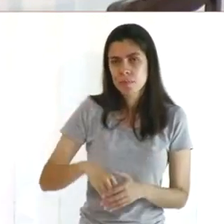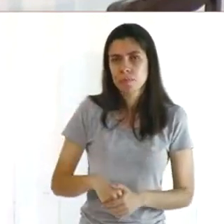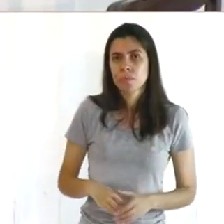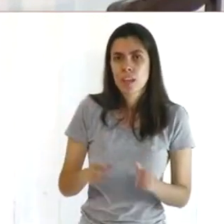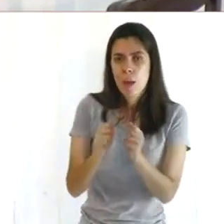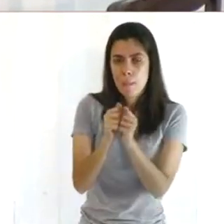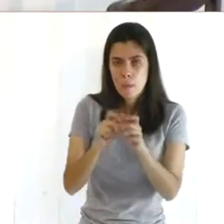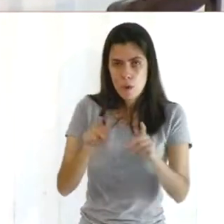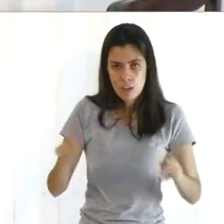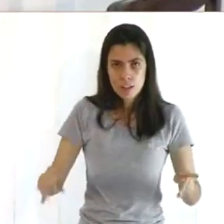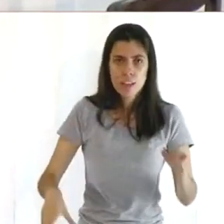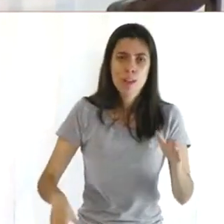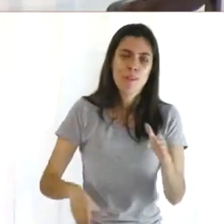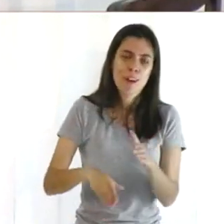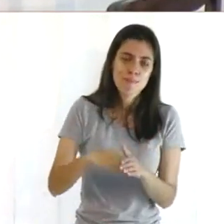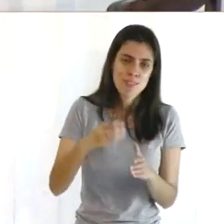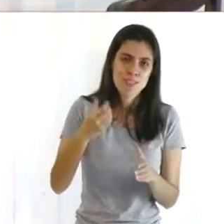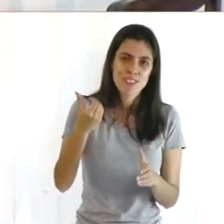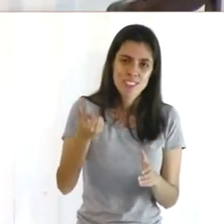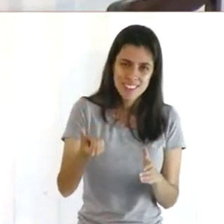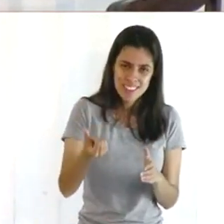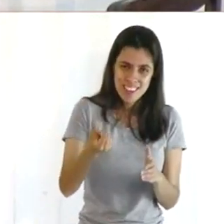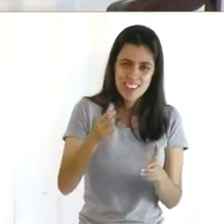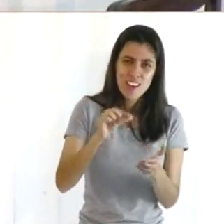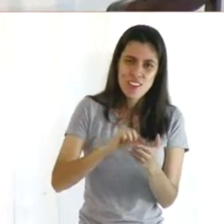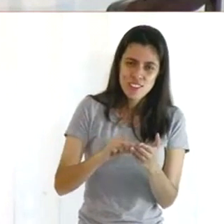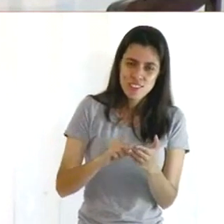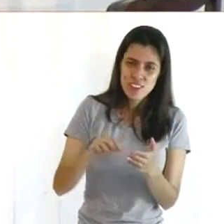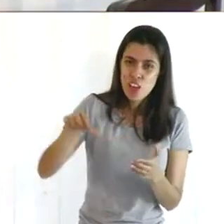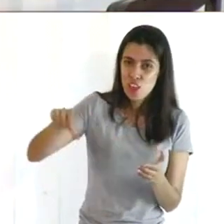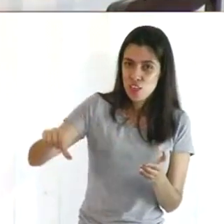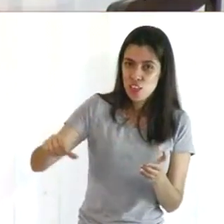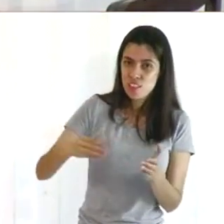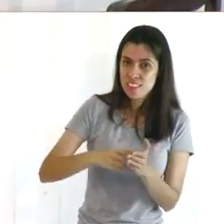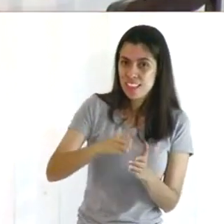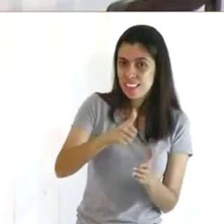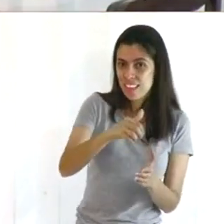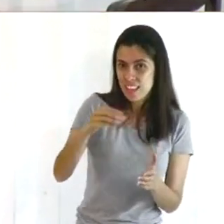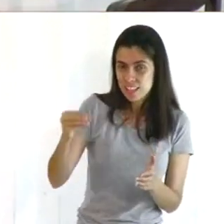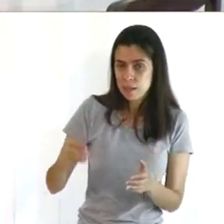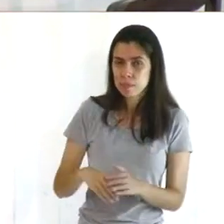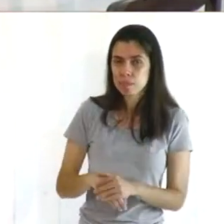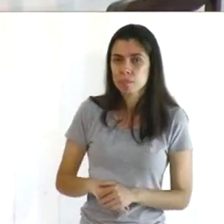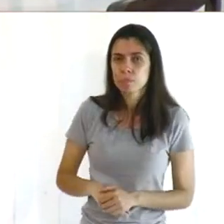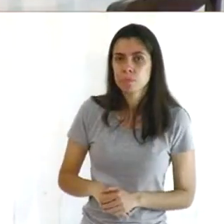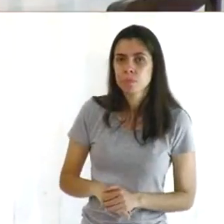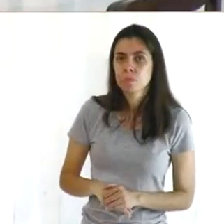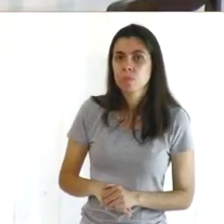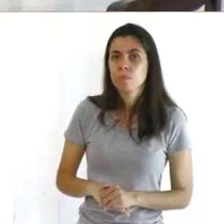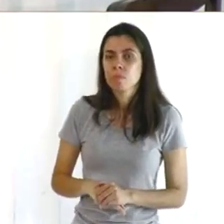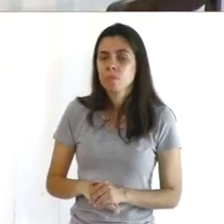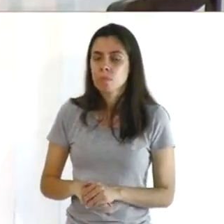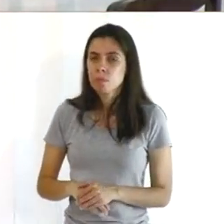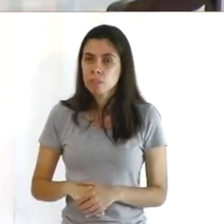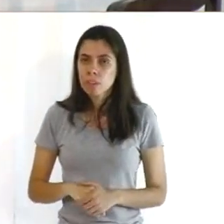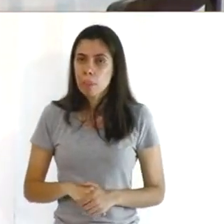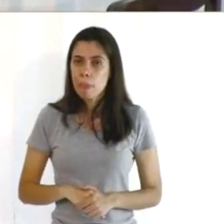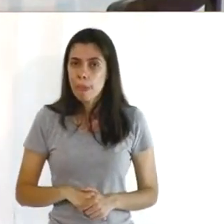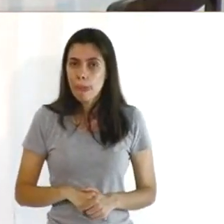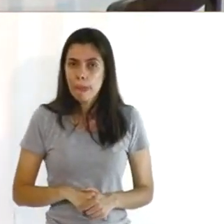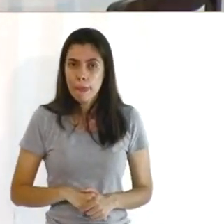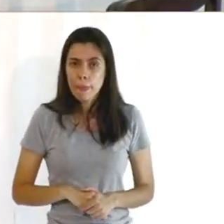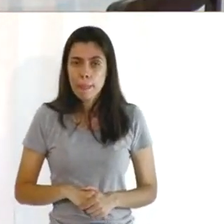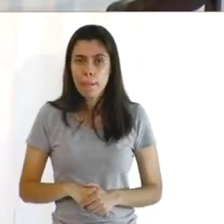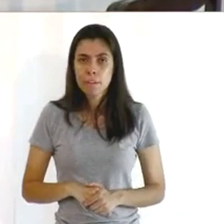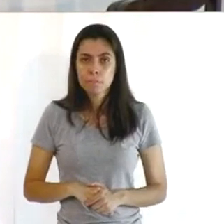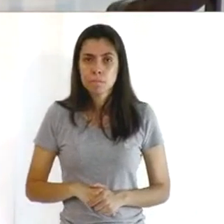pouco o contexto. Quando ele abriu o 5º selo, vi debaixo do altar as almas daqueles que tinham sido mortos por causa da